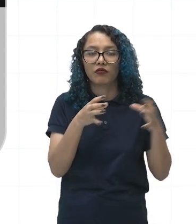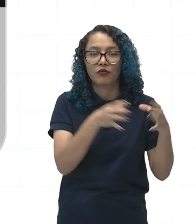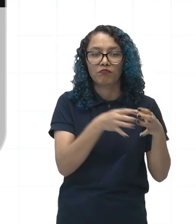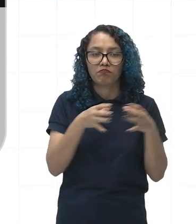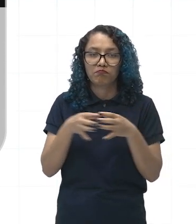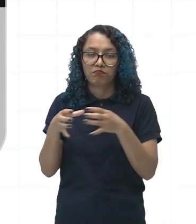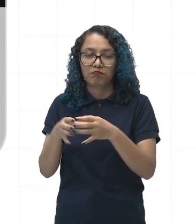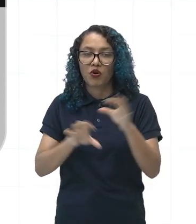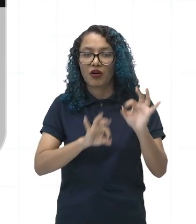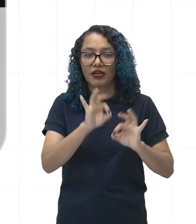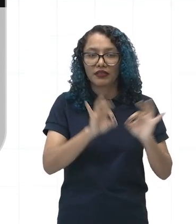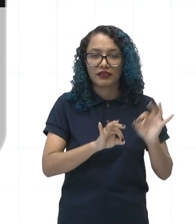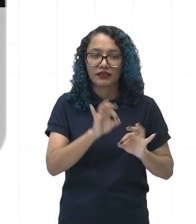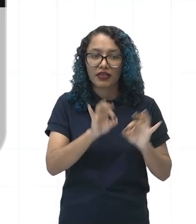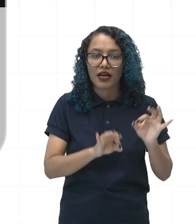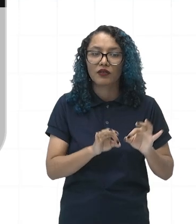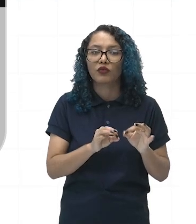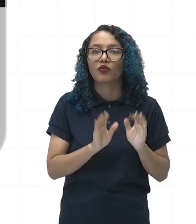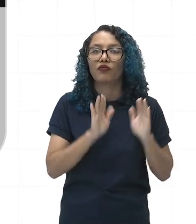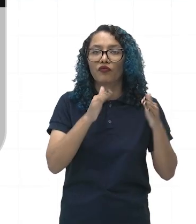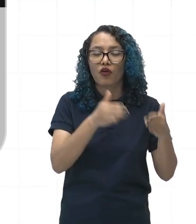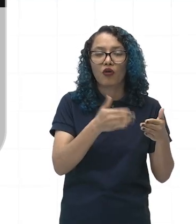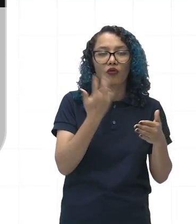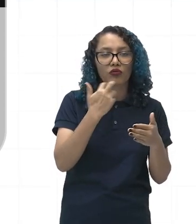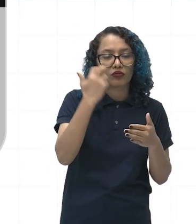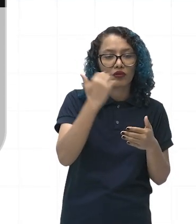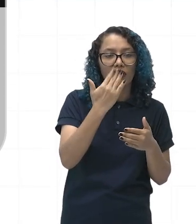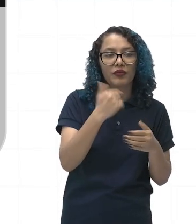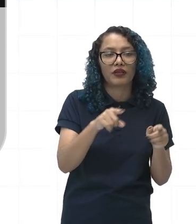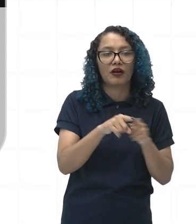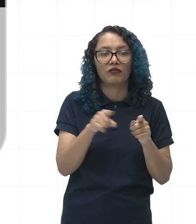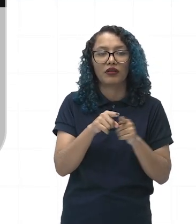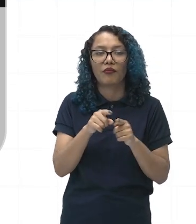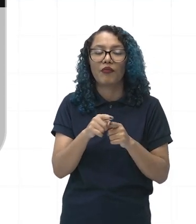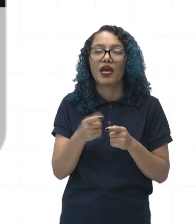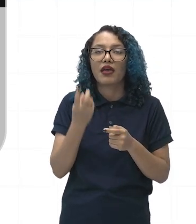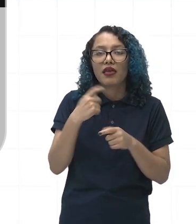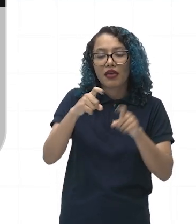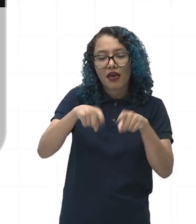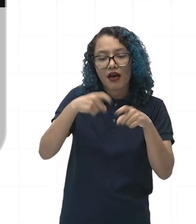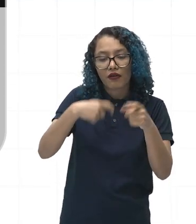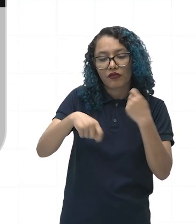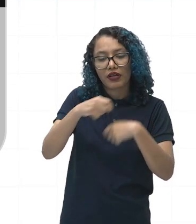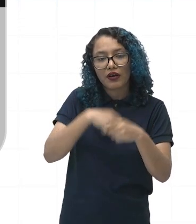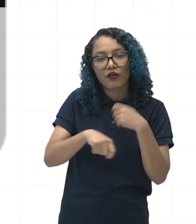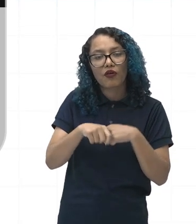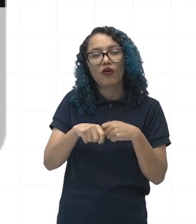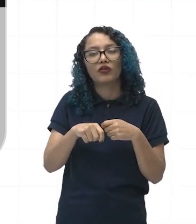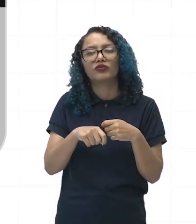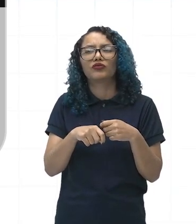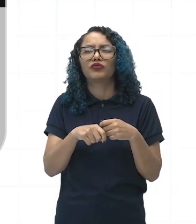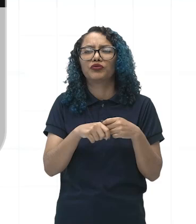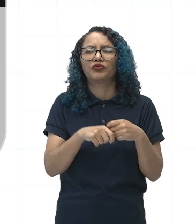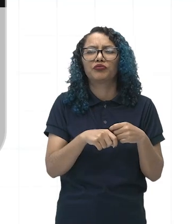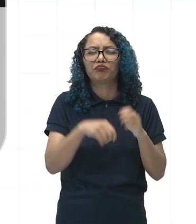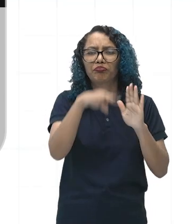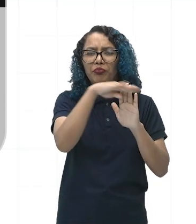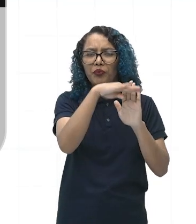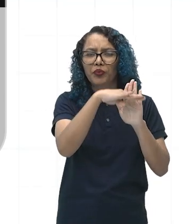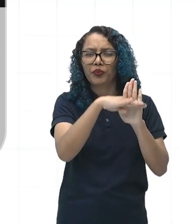alimentar, o prato cheio, aí tem aí o agronegócio, enfim, várias